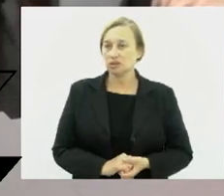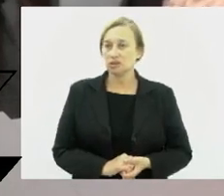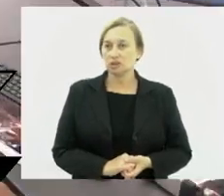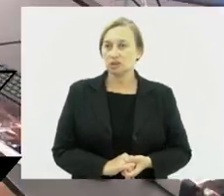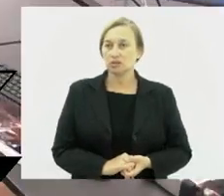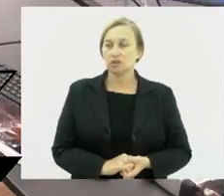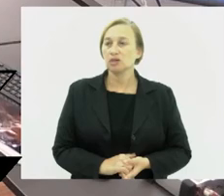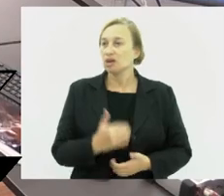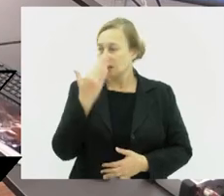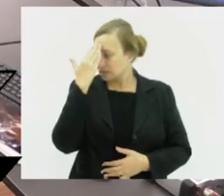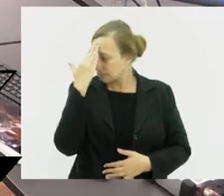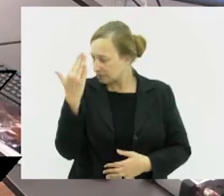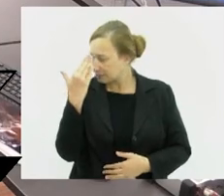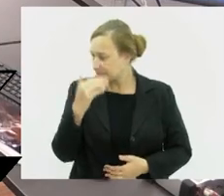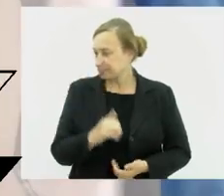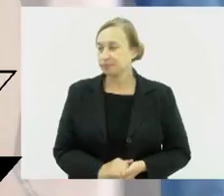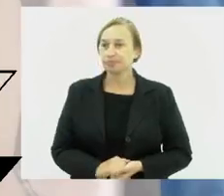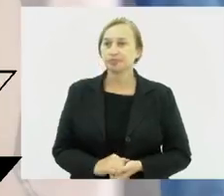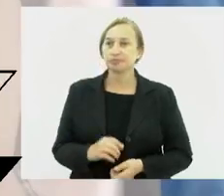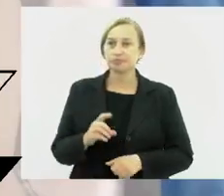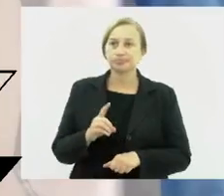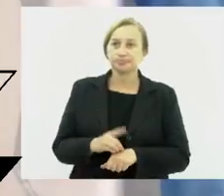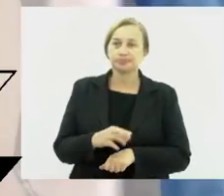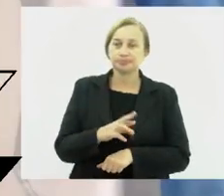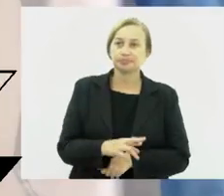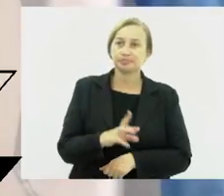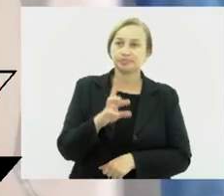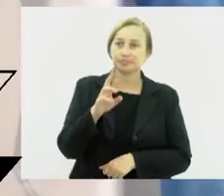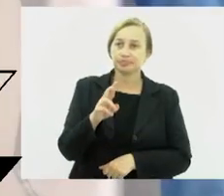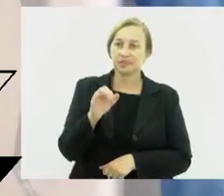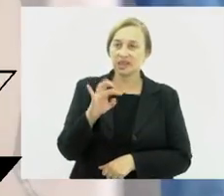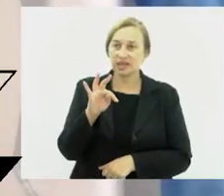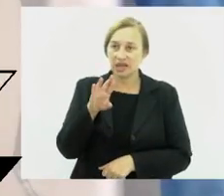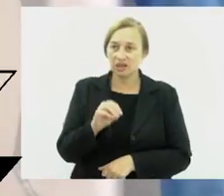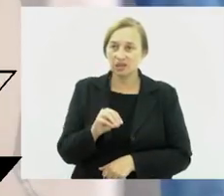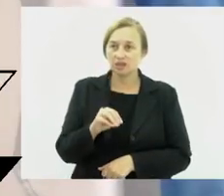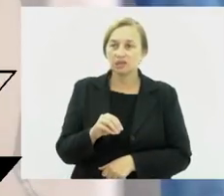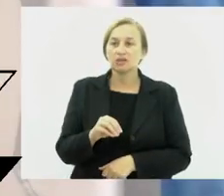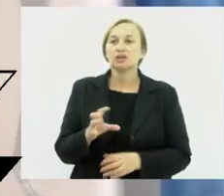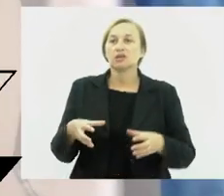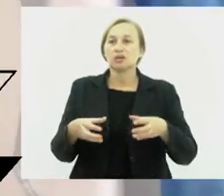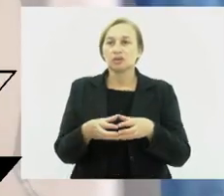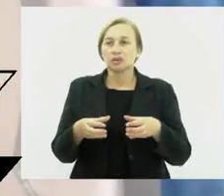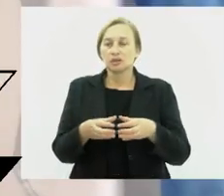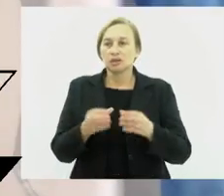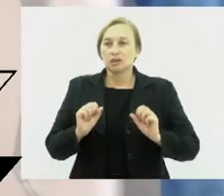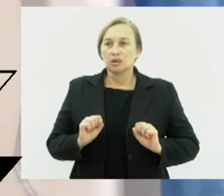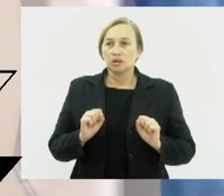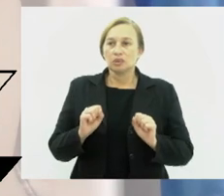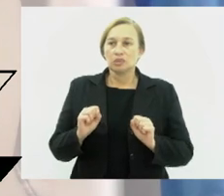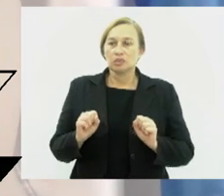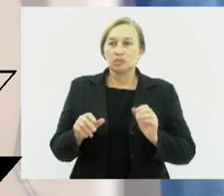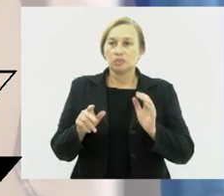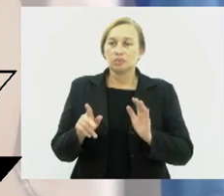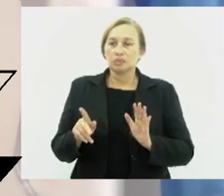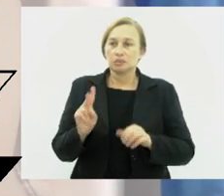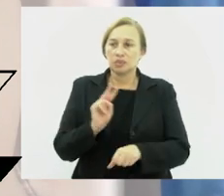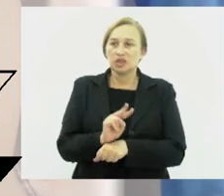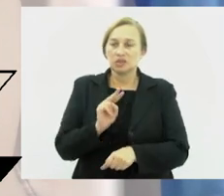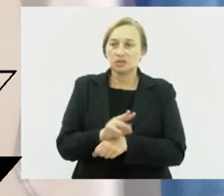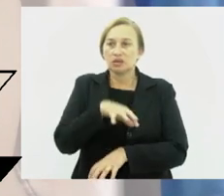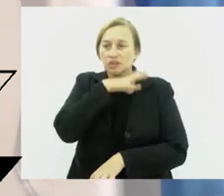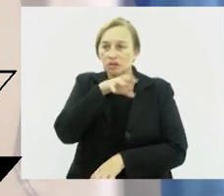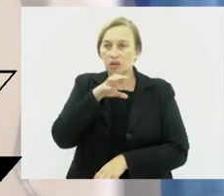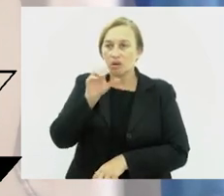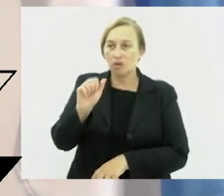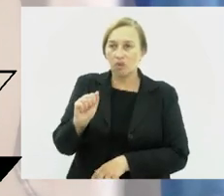te agradeço, doutor Reinaldo Veloso, presidente da Comissão de Proteção e Defesa dos Animais da OAB do Rio de Janeiro. Passo a palavra para a